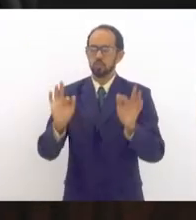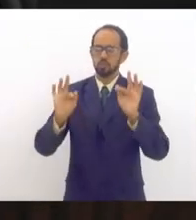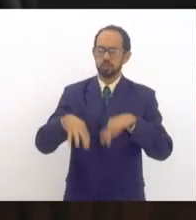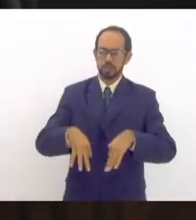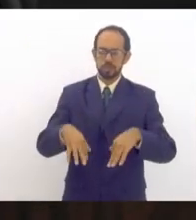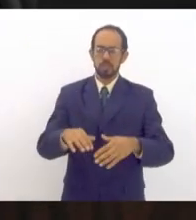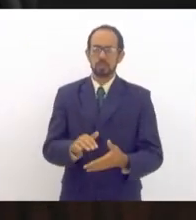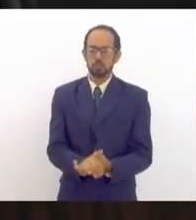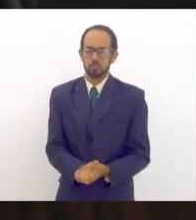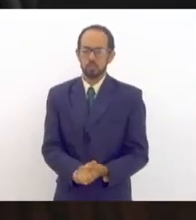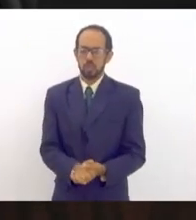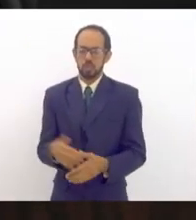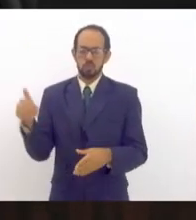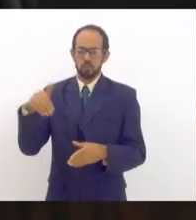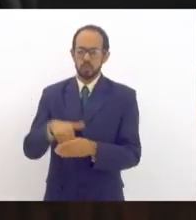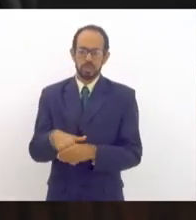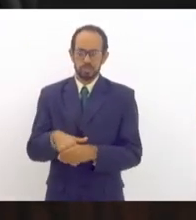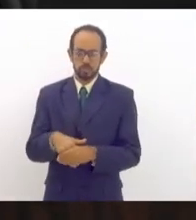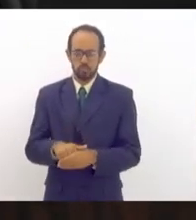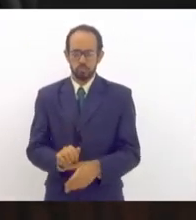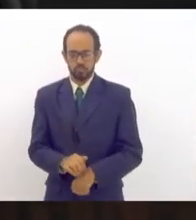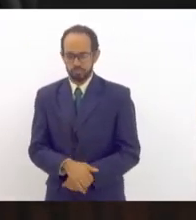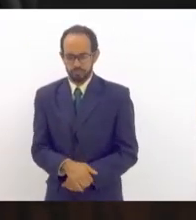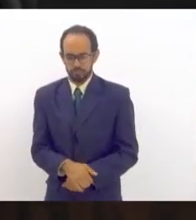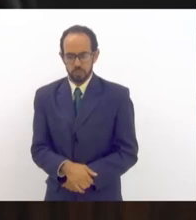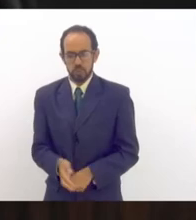a discussão em votação